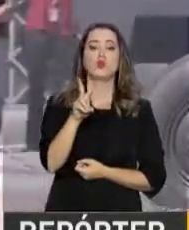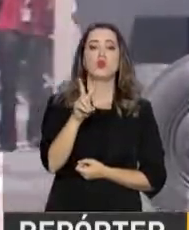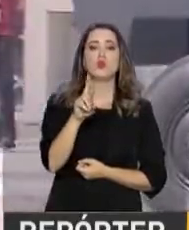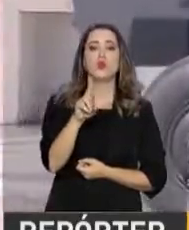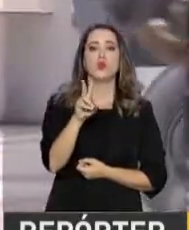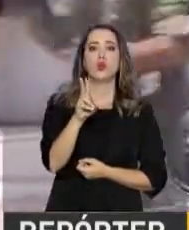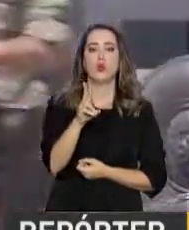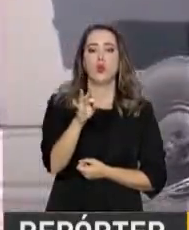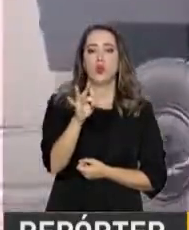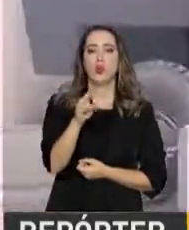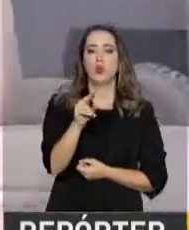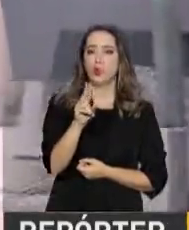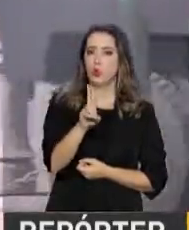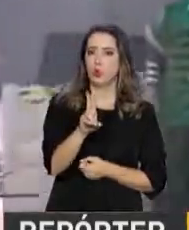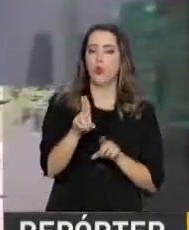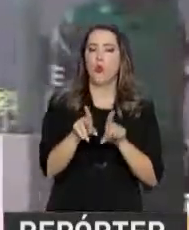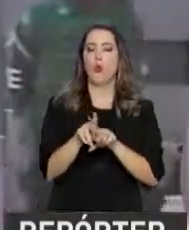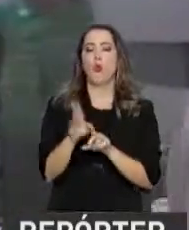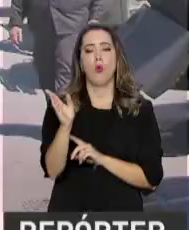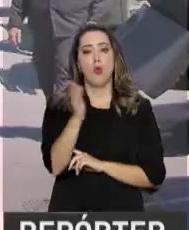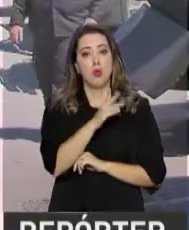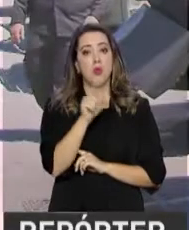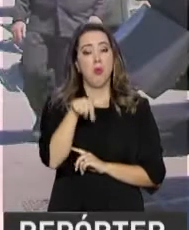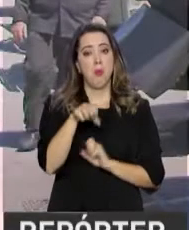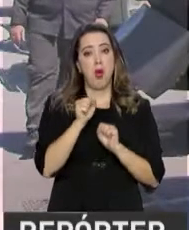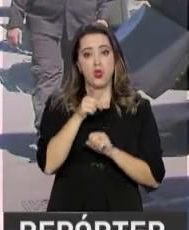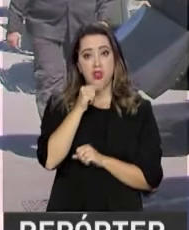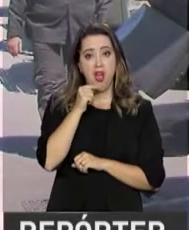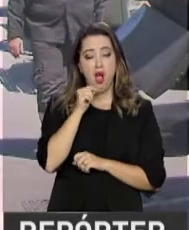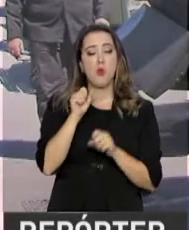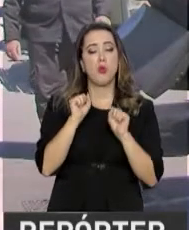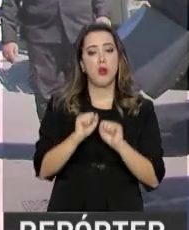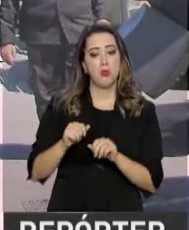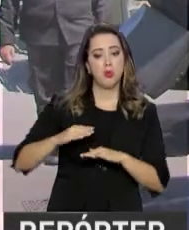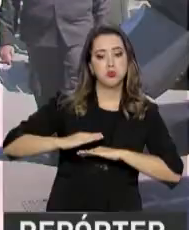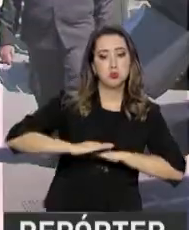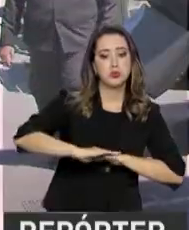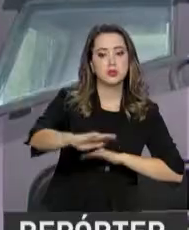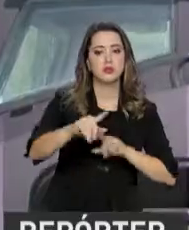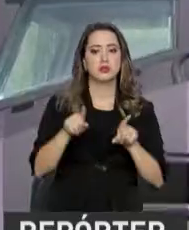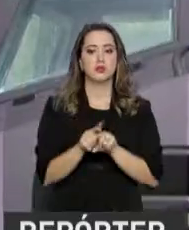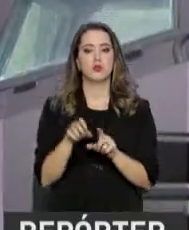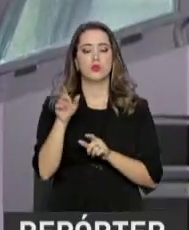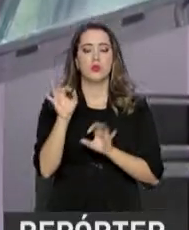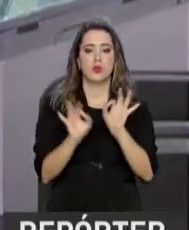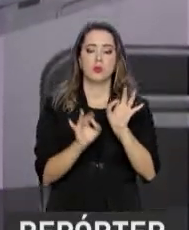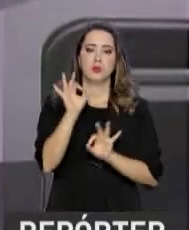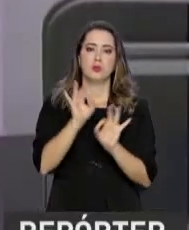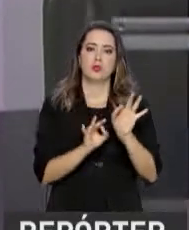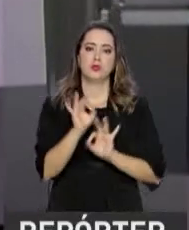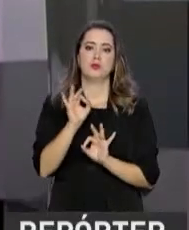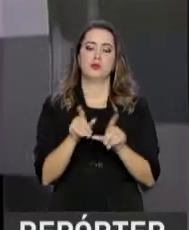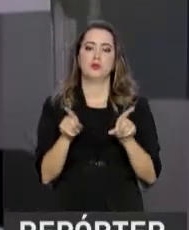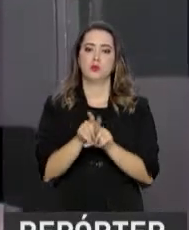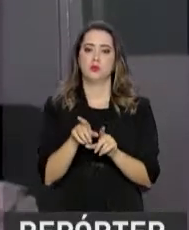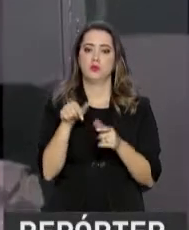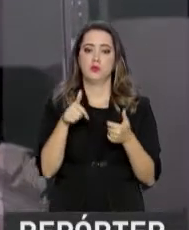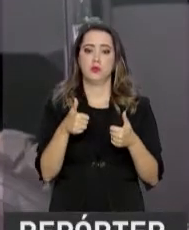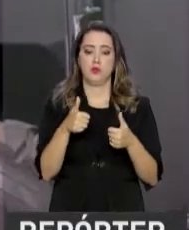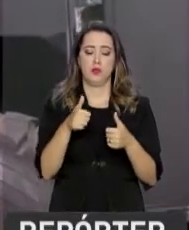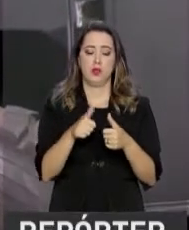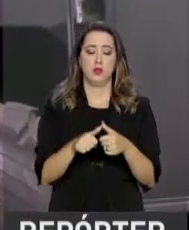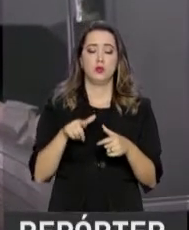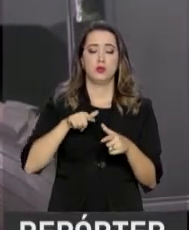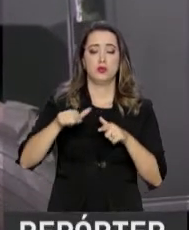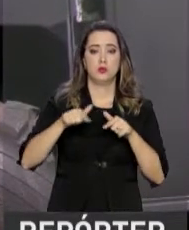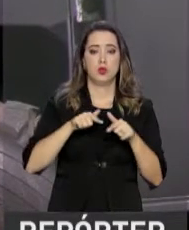usados pelo exército durante a missão de paz no haiti que foram adaptados para o batalhão de operações especiais da polícia